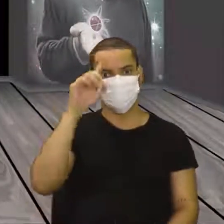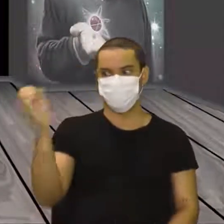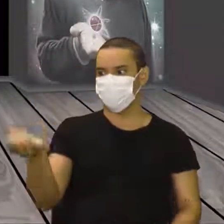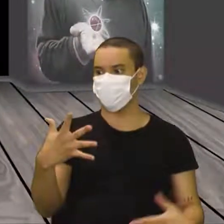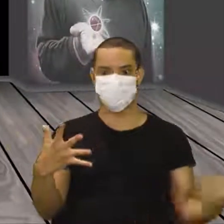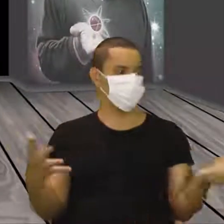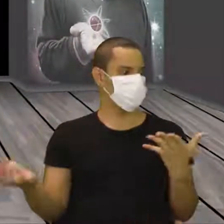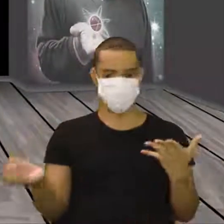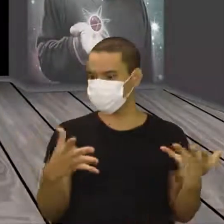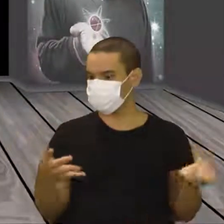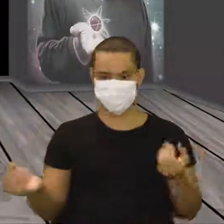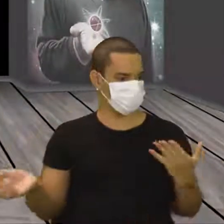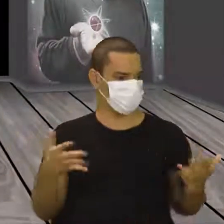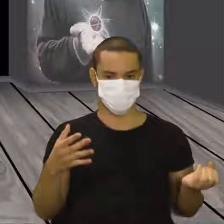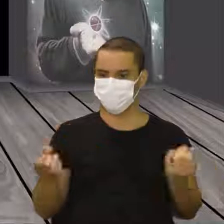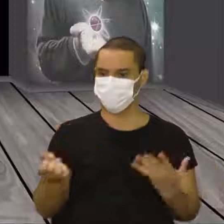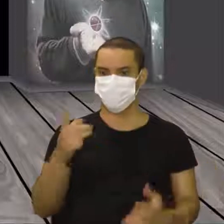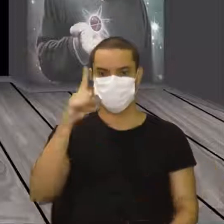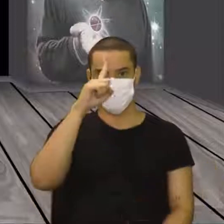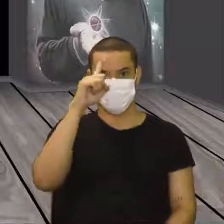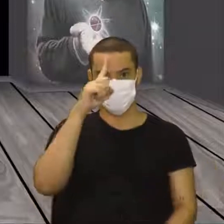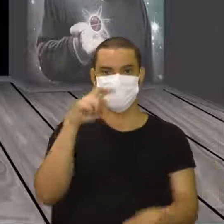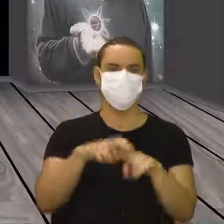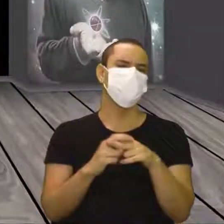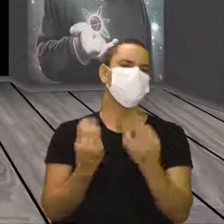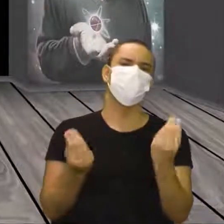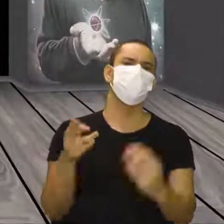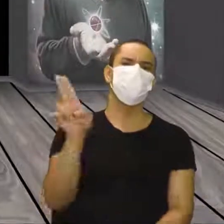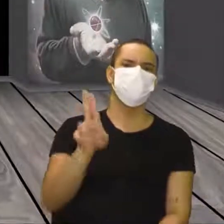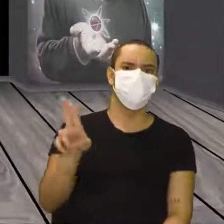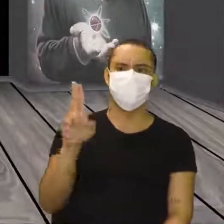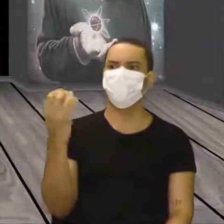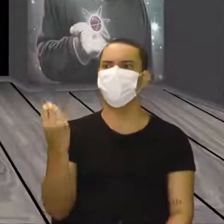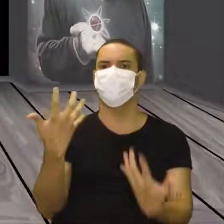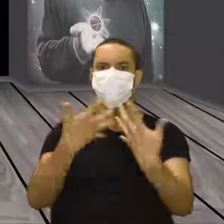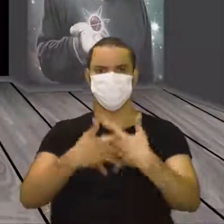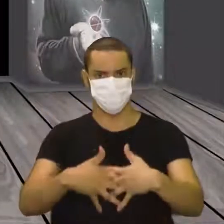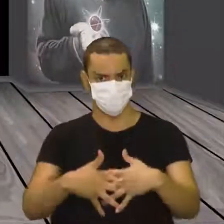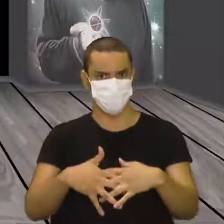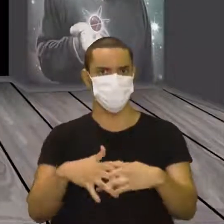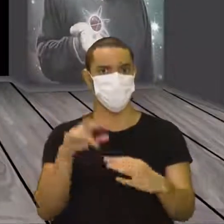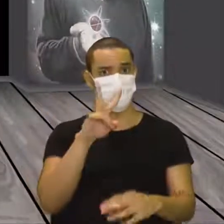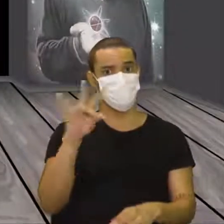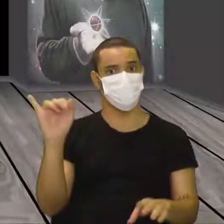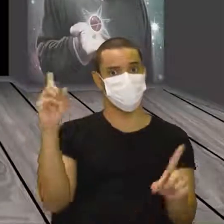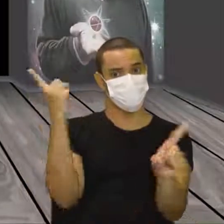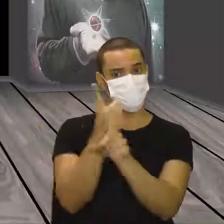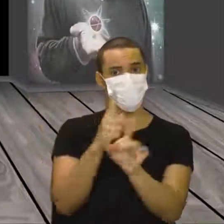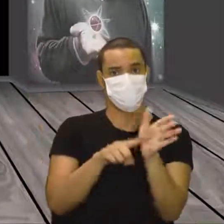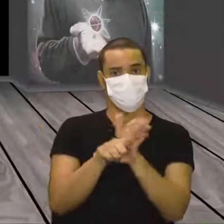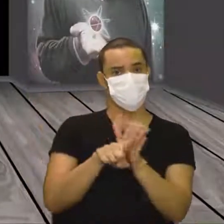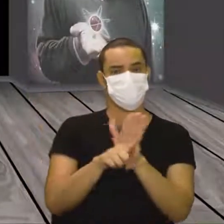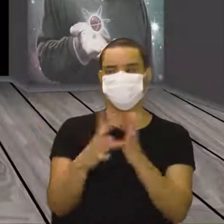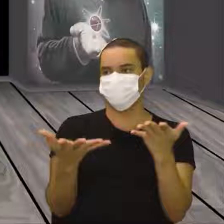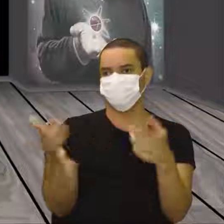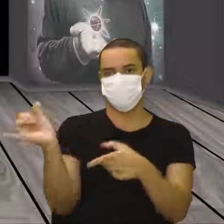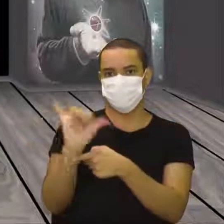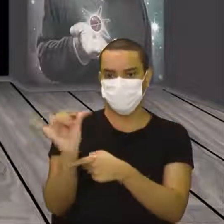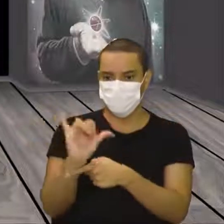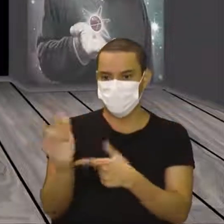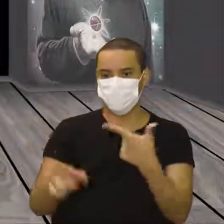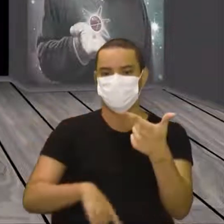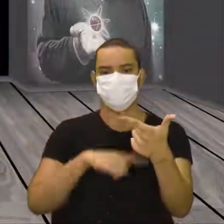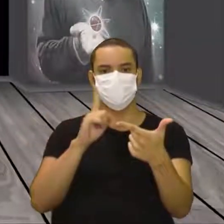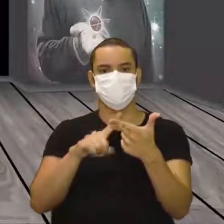mercado. Será que é legal utilizar? Como ele funciona? Você vai descobrir pesquisando no YouTube, em